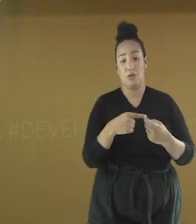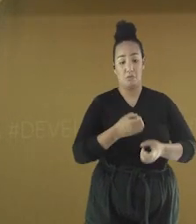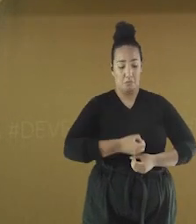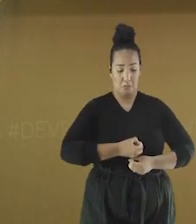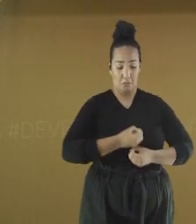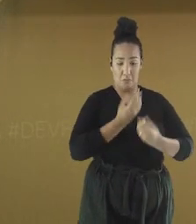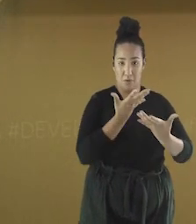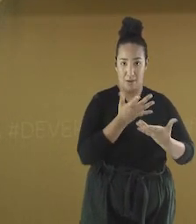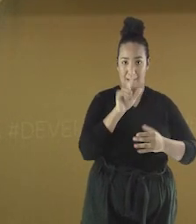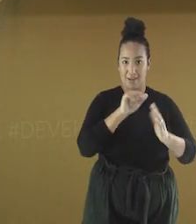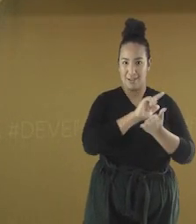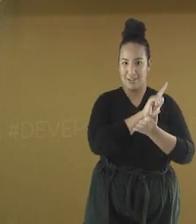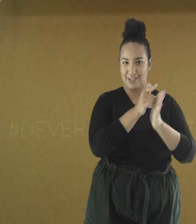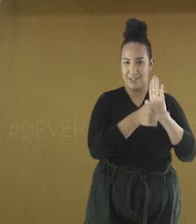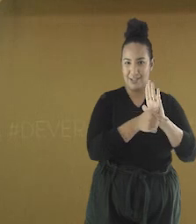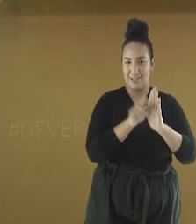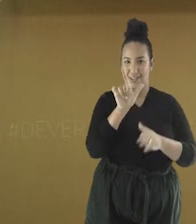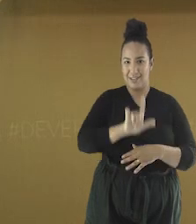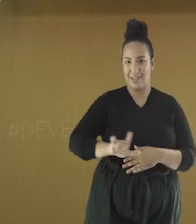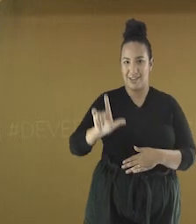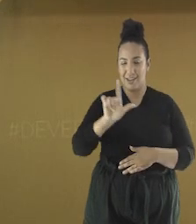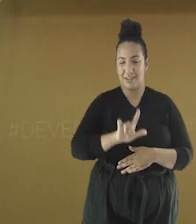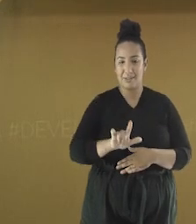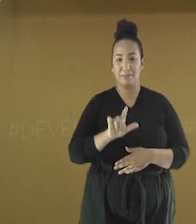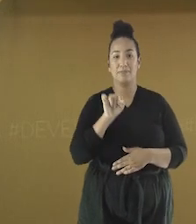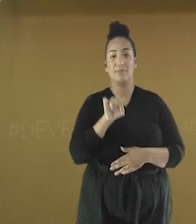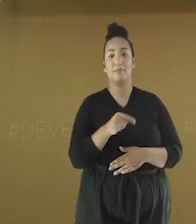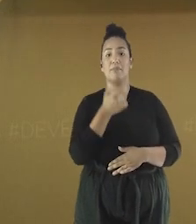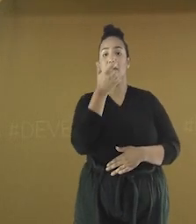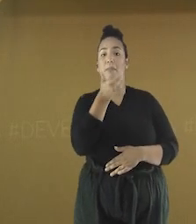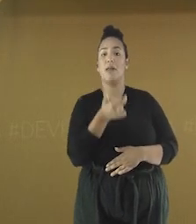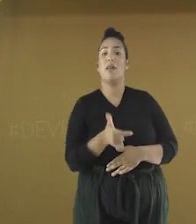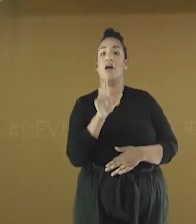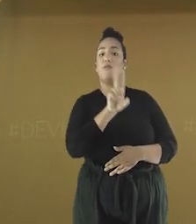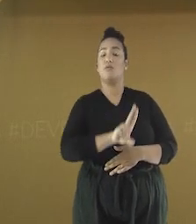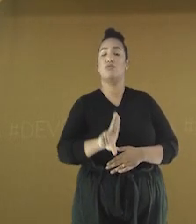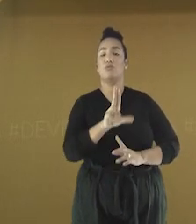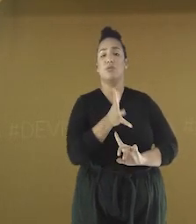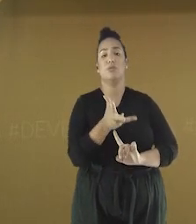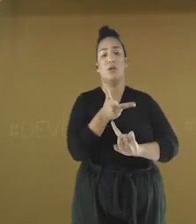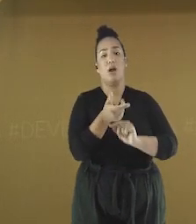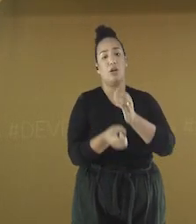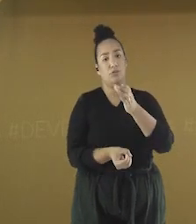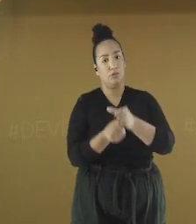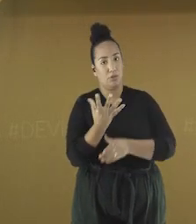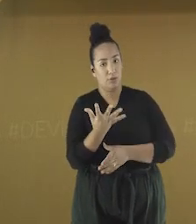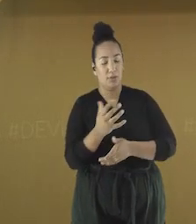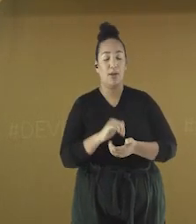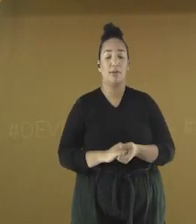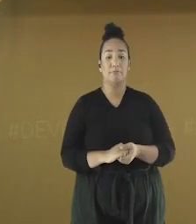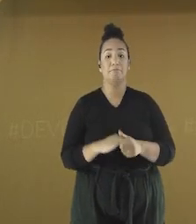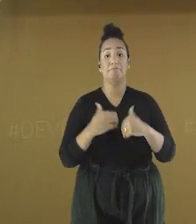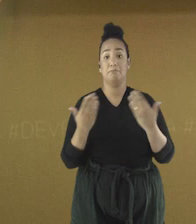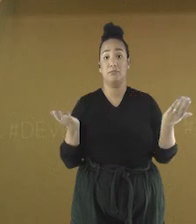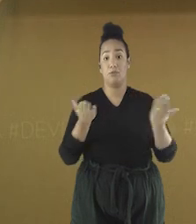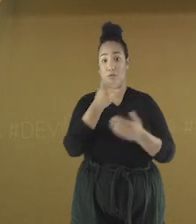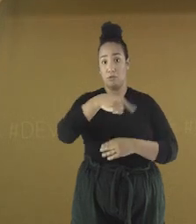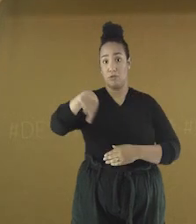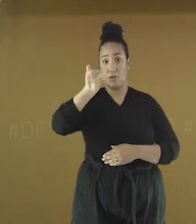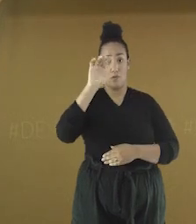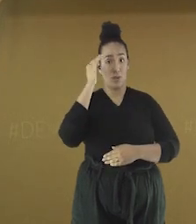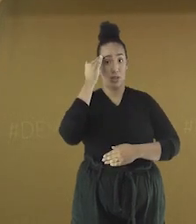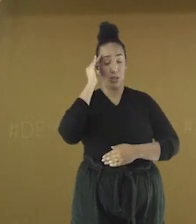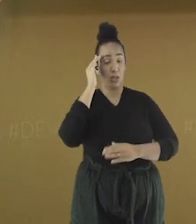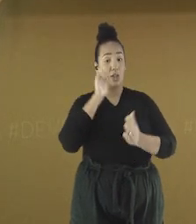poema é um gênero textual literário, ou seja, utiliza das palavras para criar arte. Vamos entender melhor as